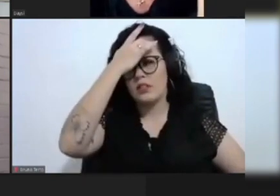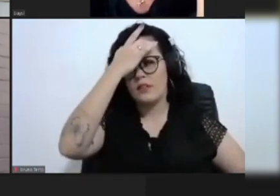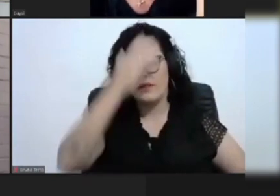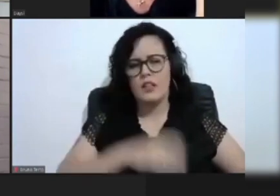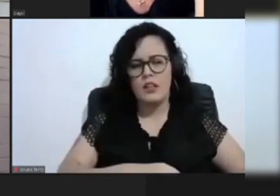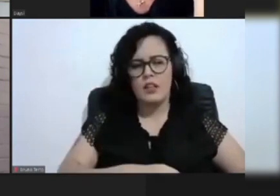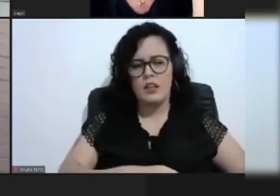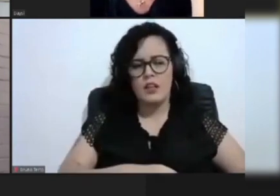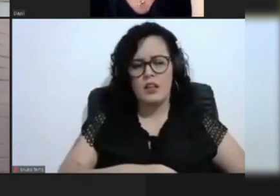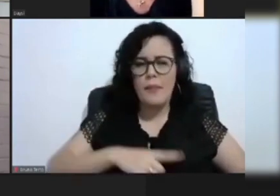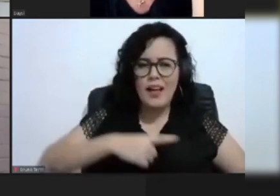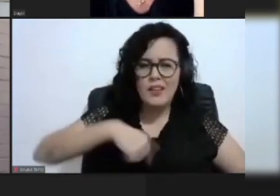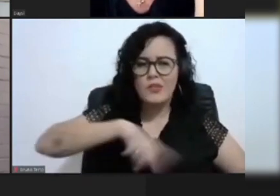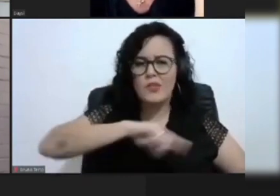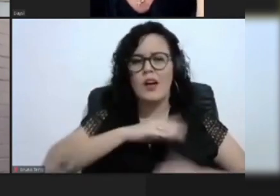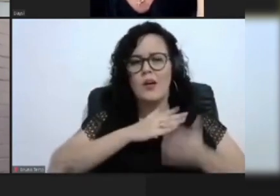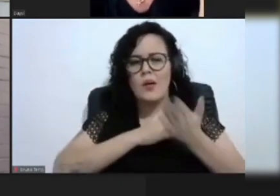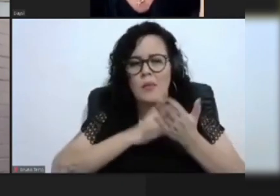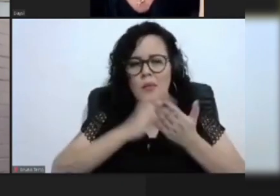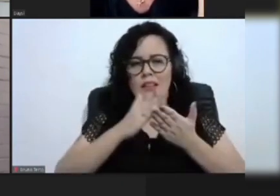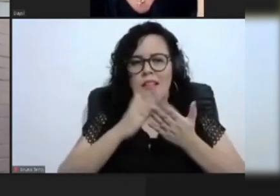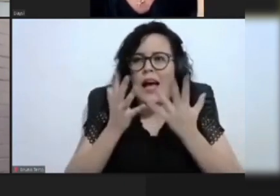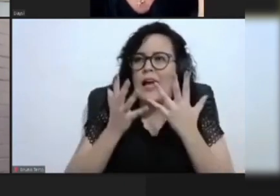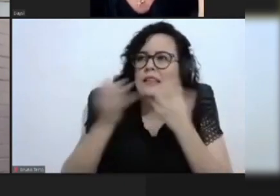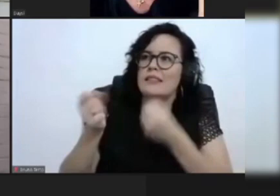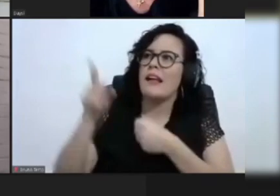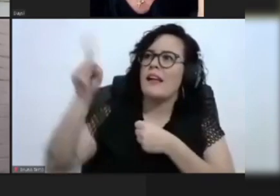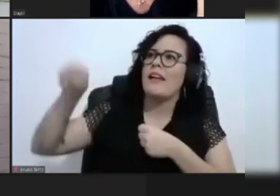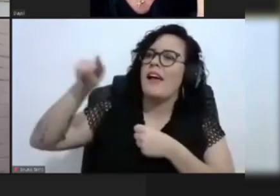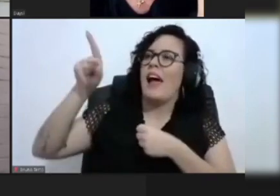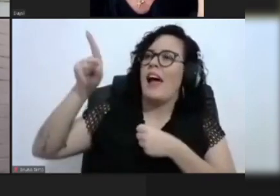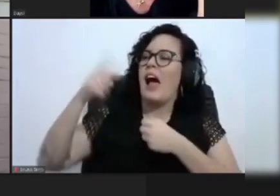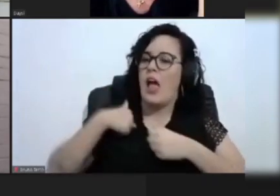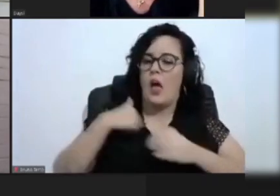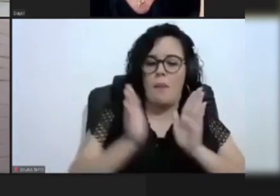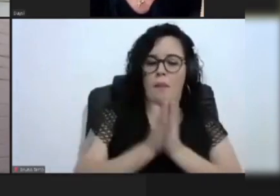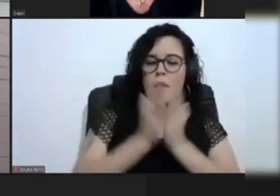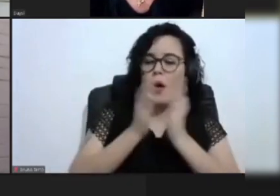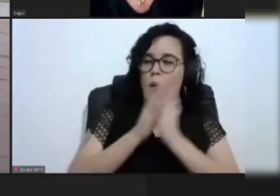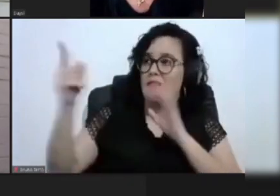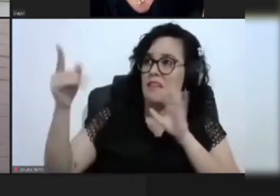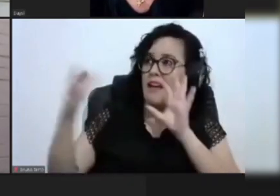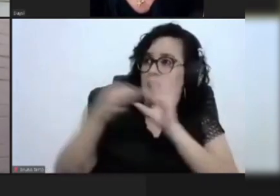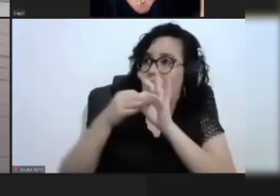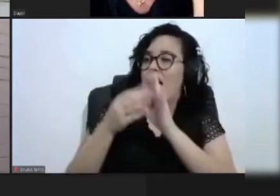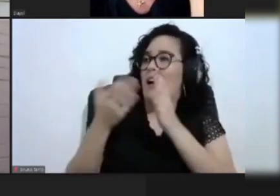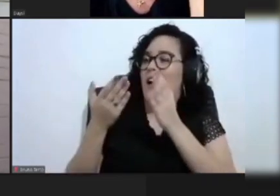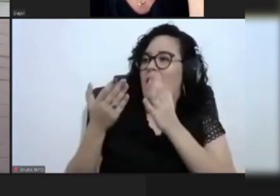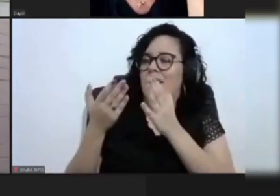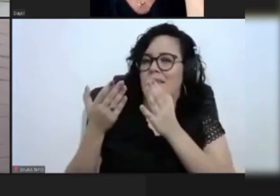acabe abraçando os genocidas e suas ideias idem, né, se eu puder,